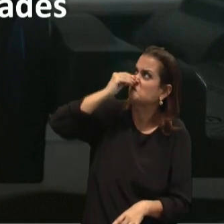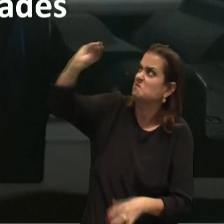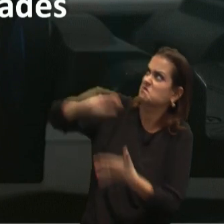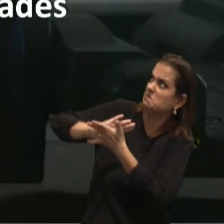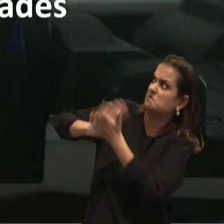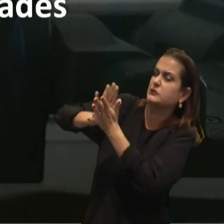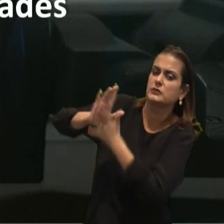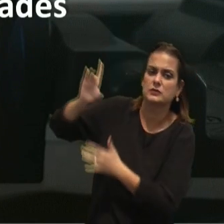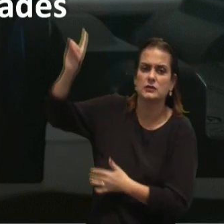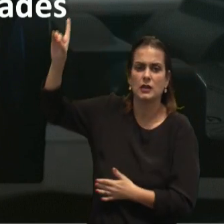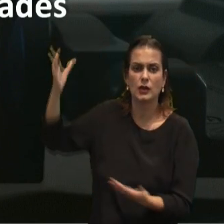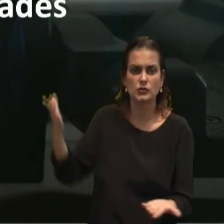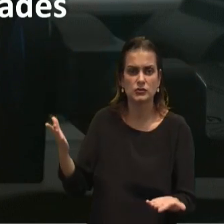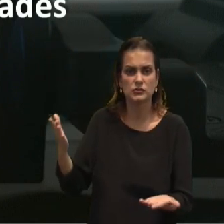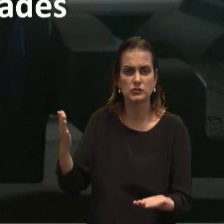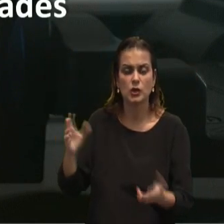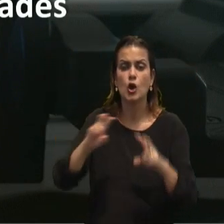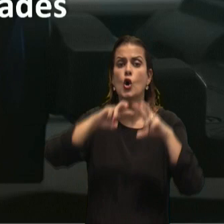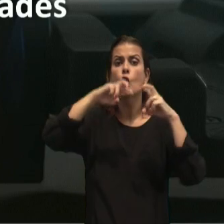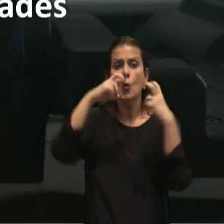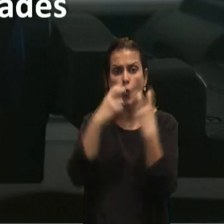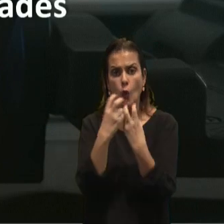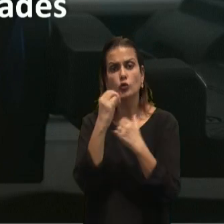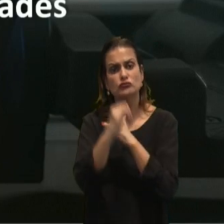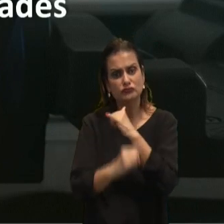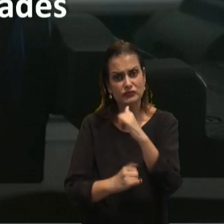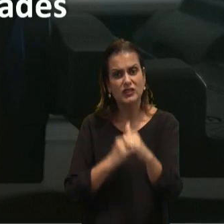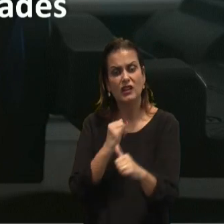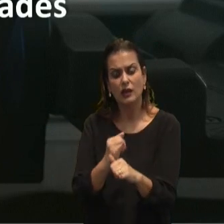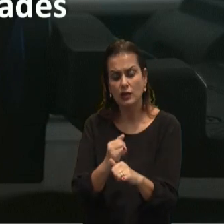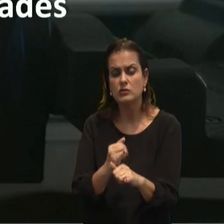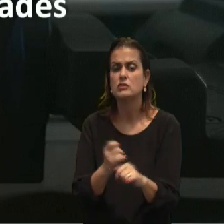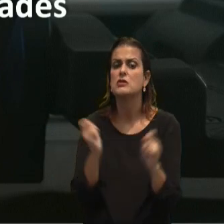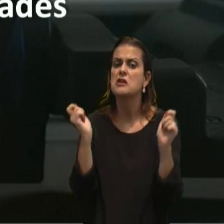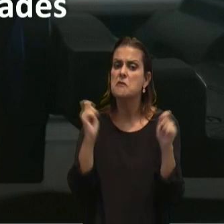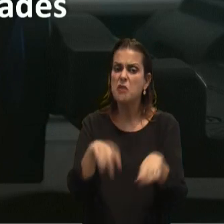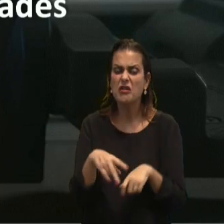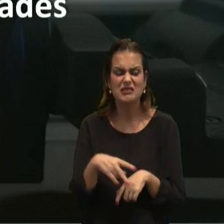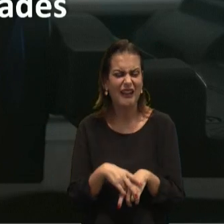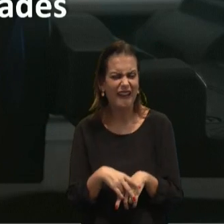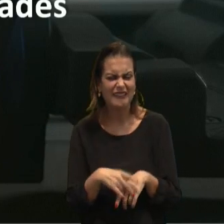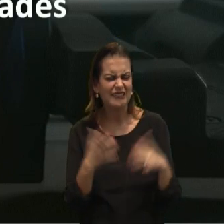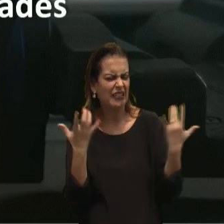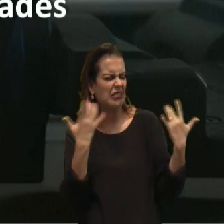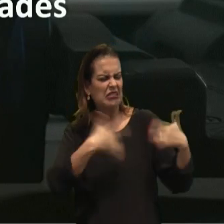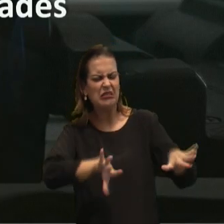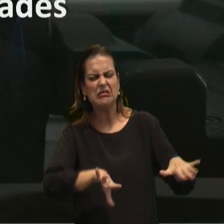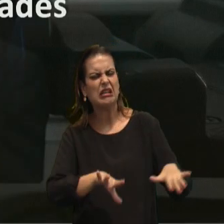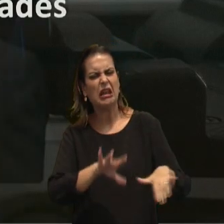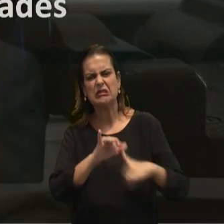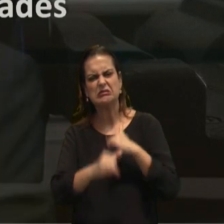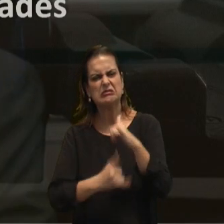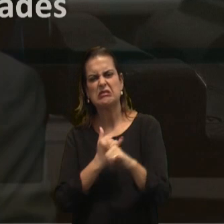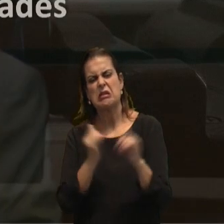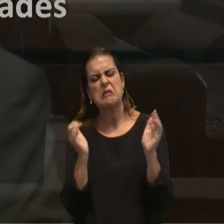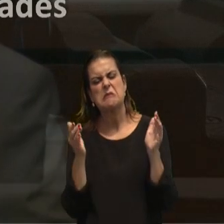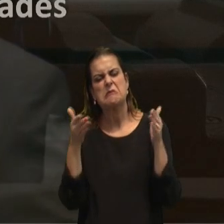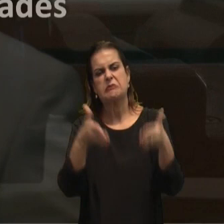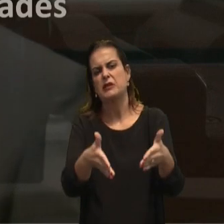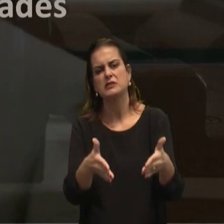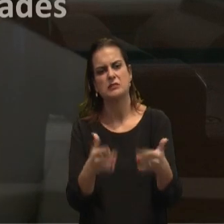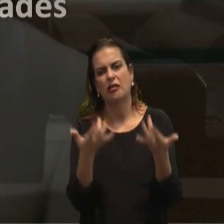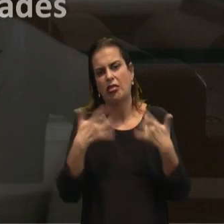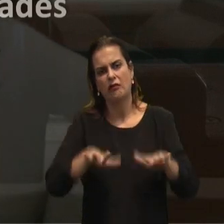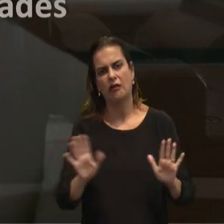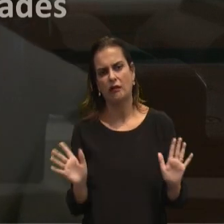Cultos online podem levar à perda do interesse pela atividade espiritual. Deixa-me